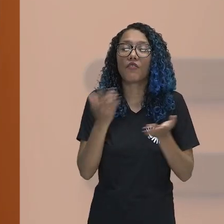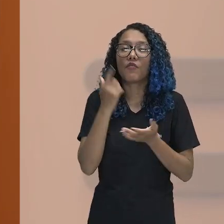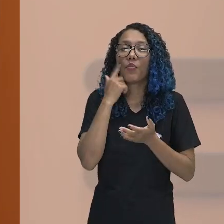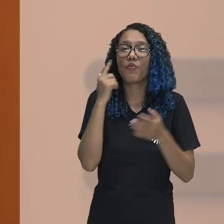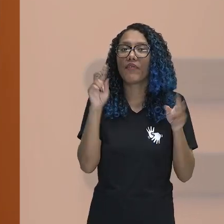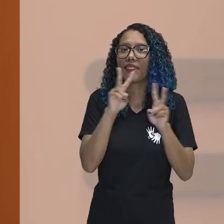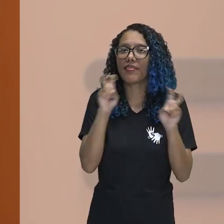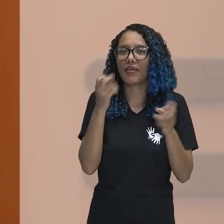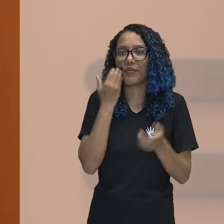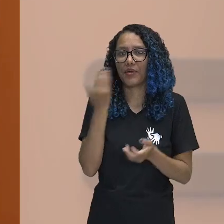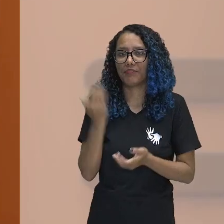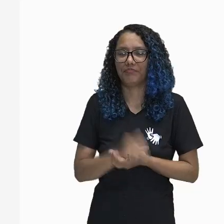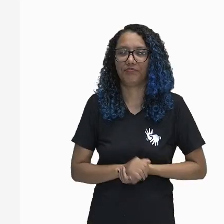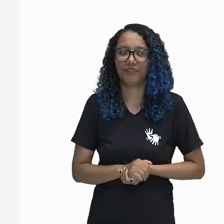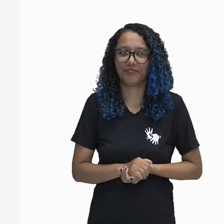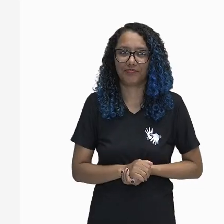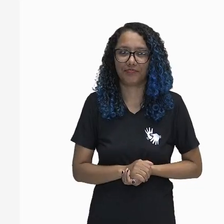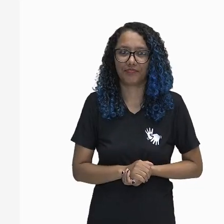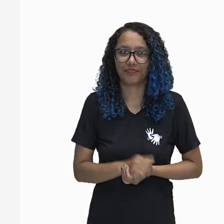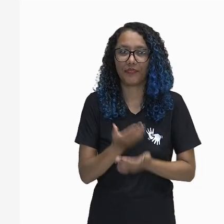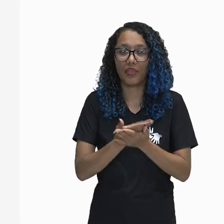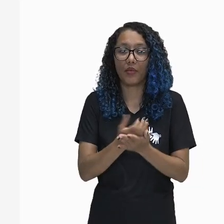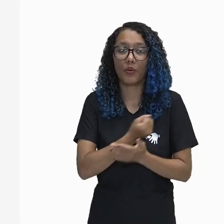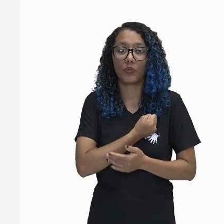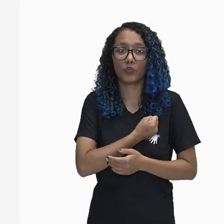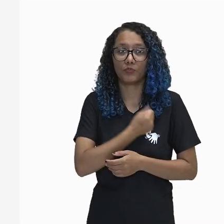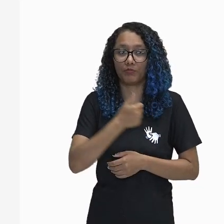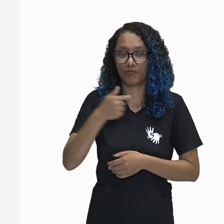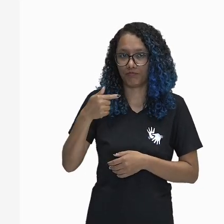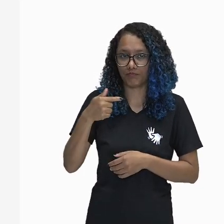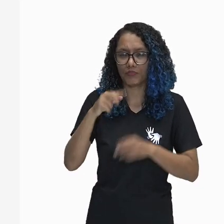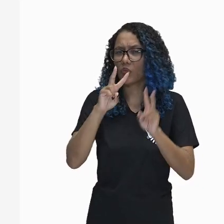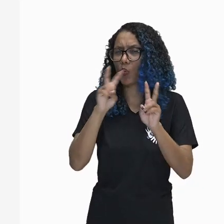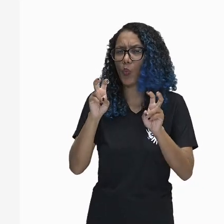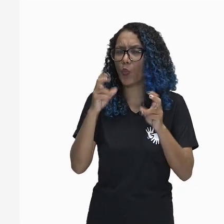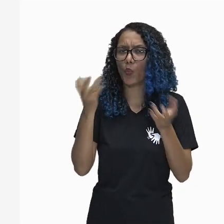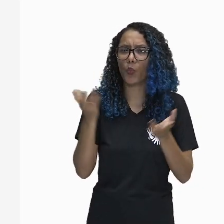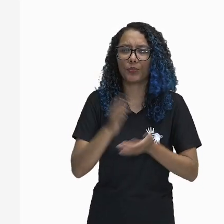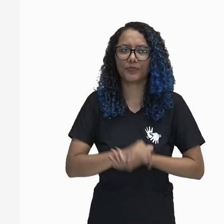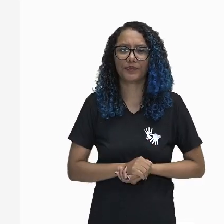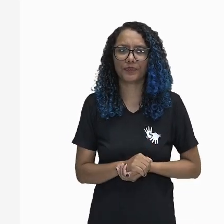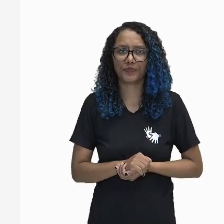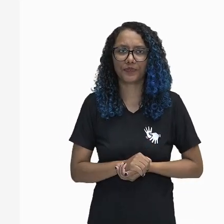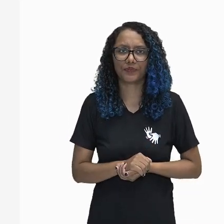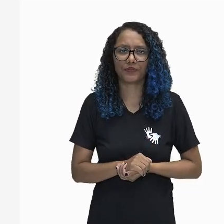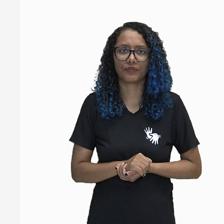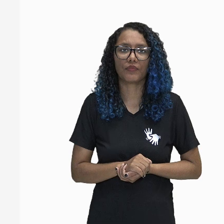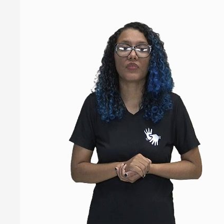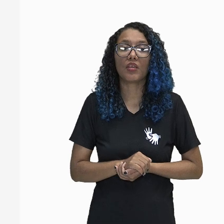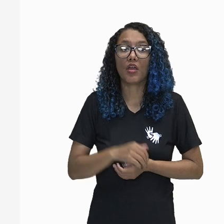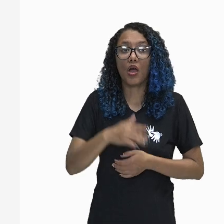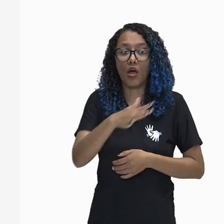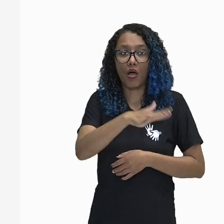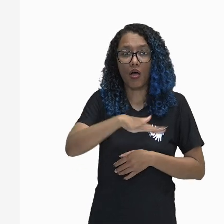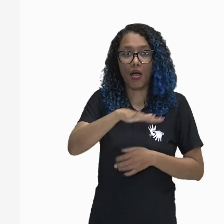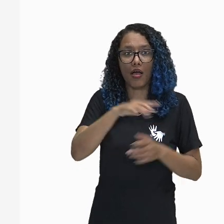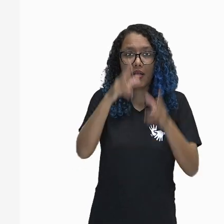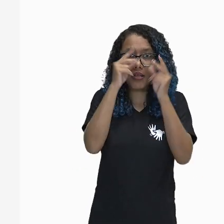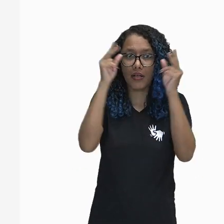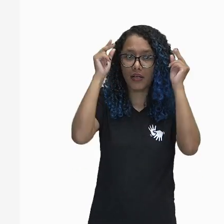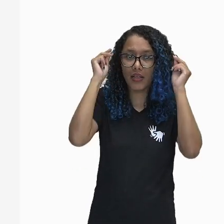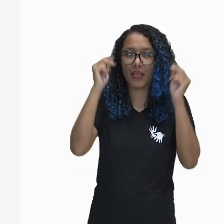de nossa aula. Vamos lá, galerinha. Aula de número 7. Objeto de conhecimento, o mundo grego, democracia